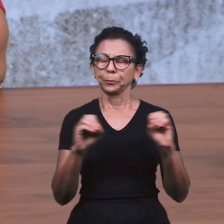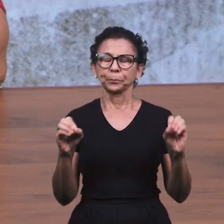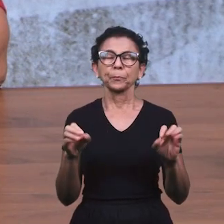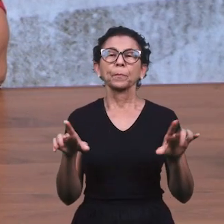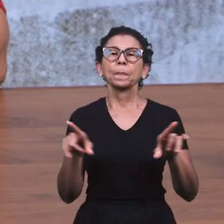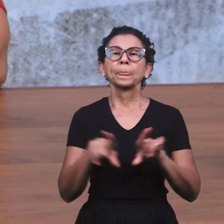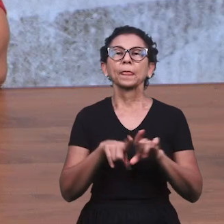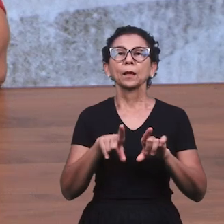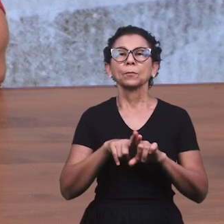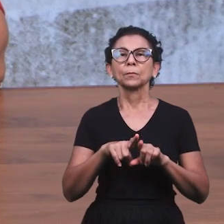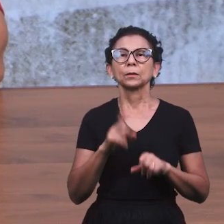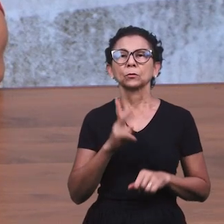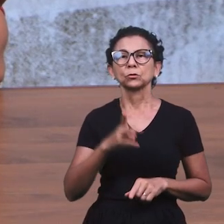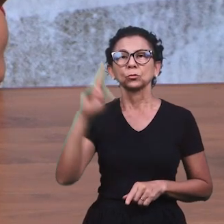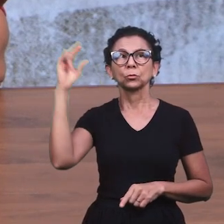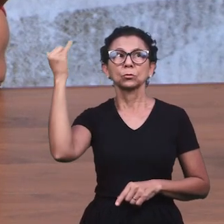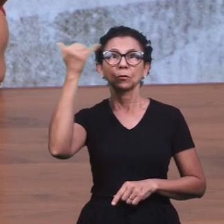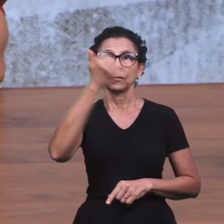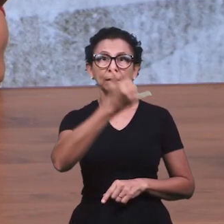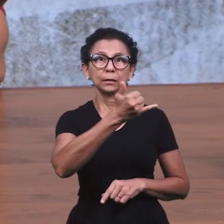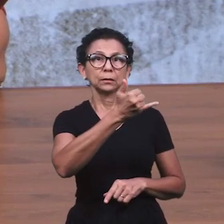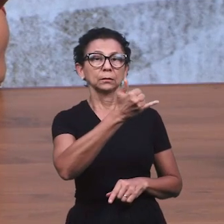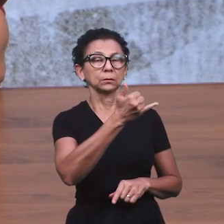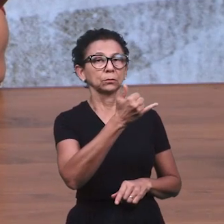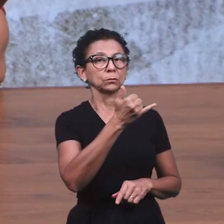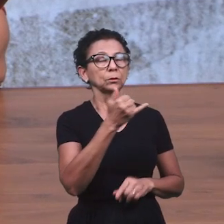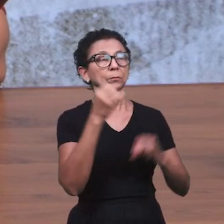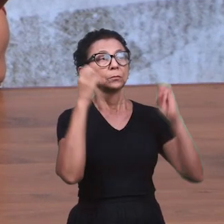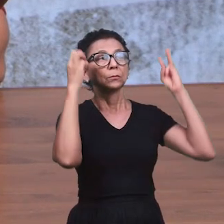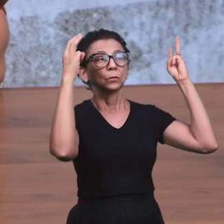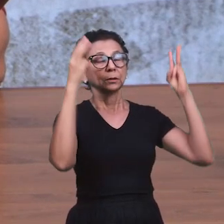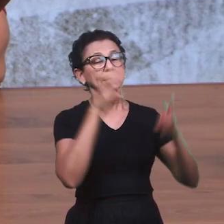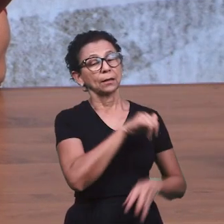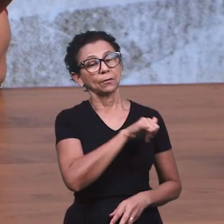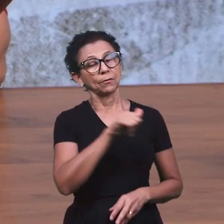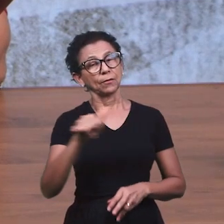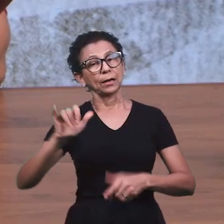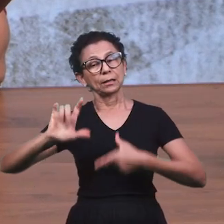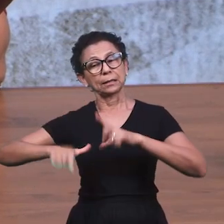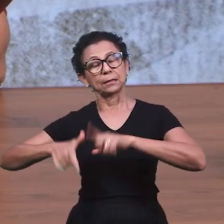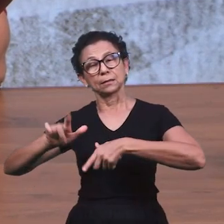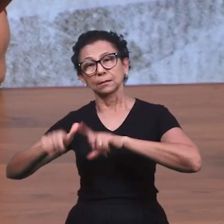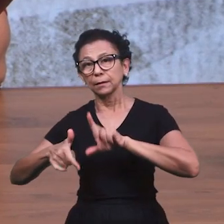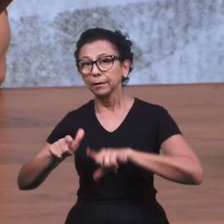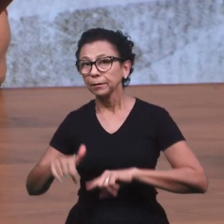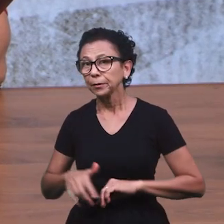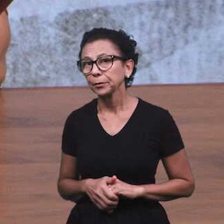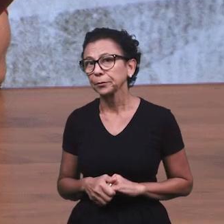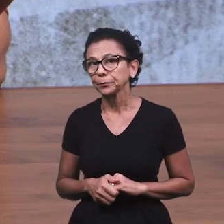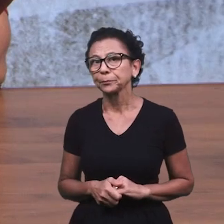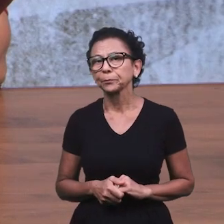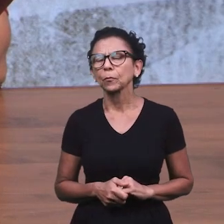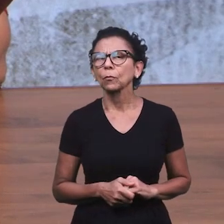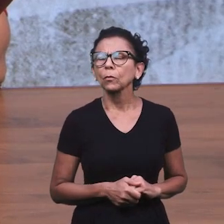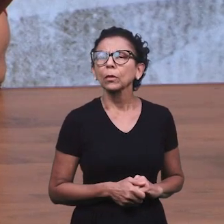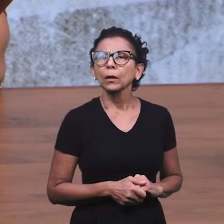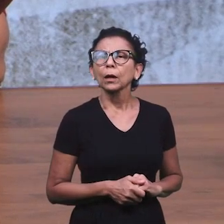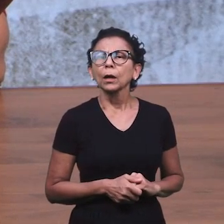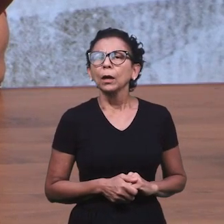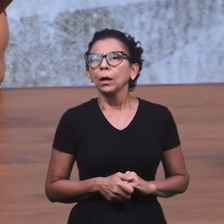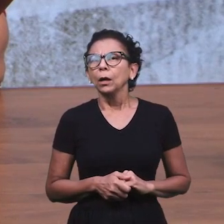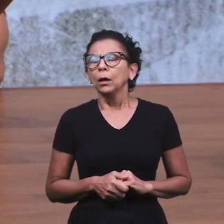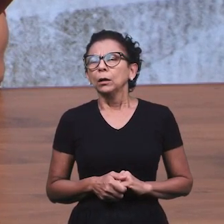falou o Senhor a Moisés, dizendo: Fala aos filhos de Israel e dize-lhes: Quando